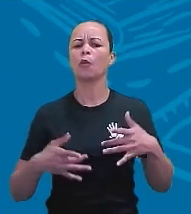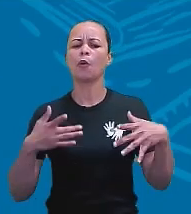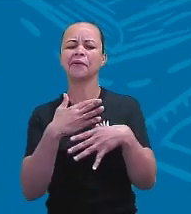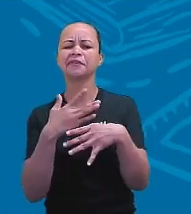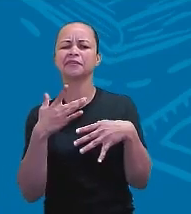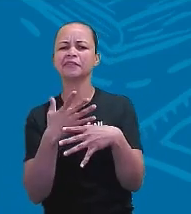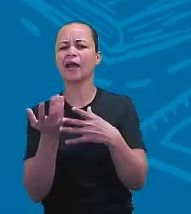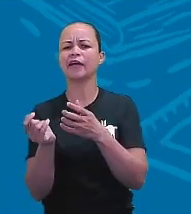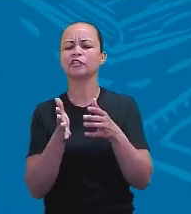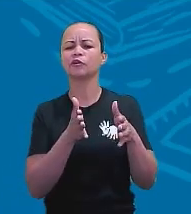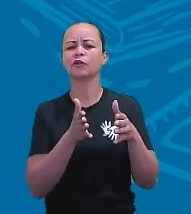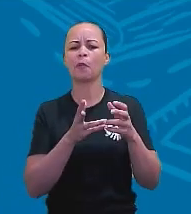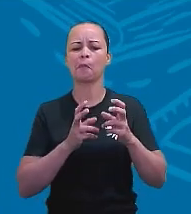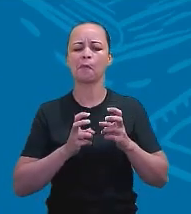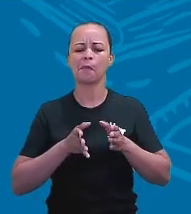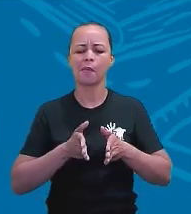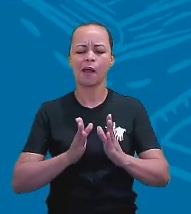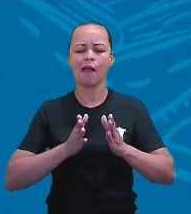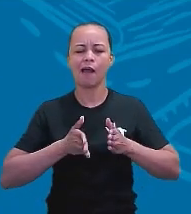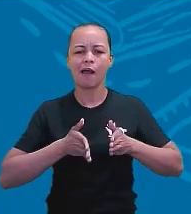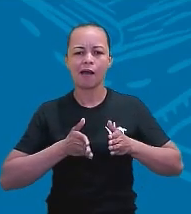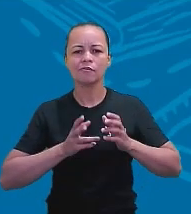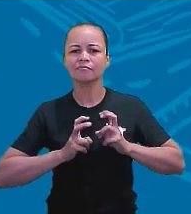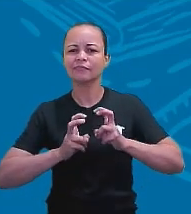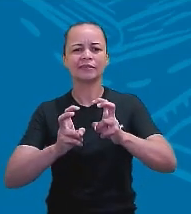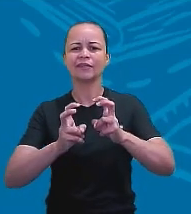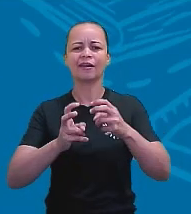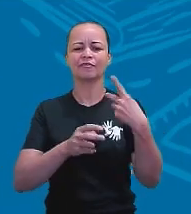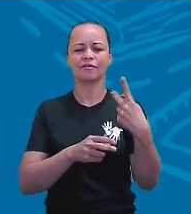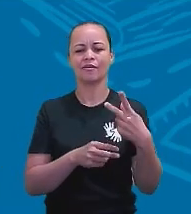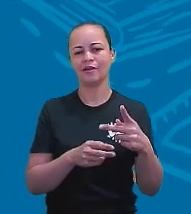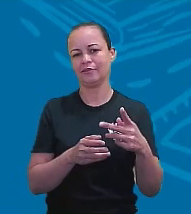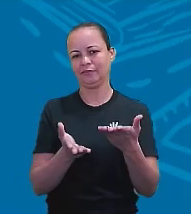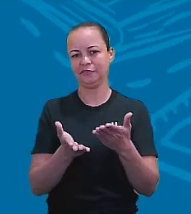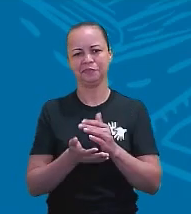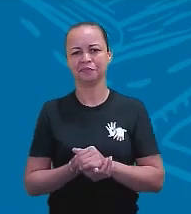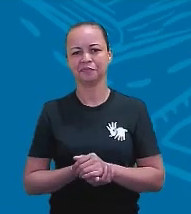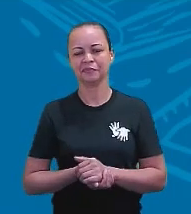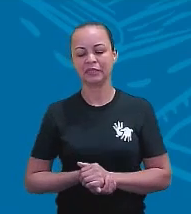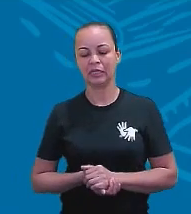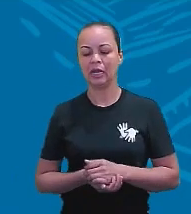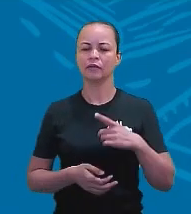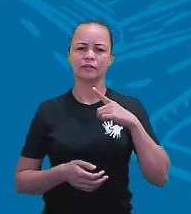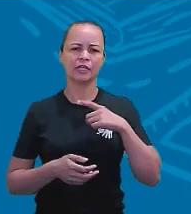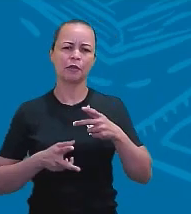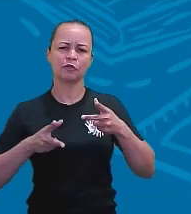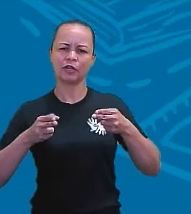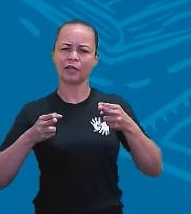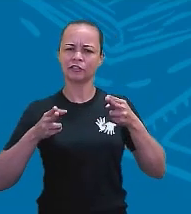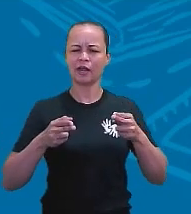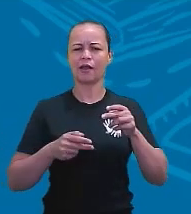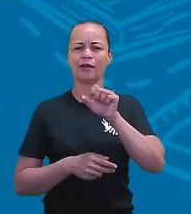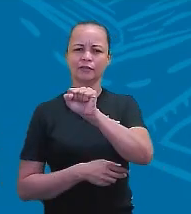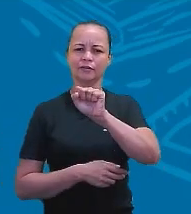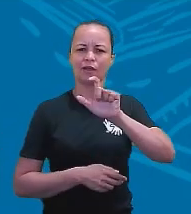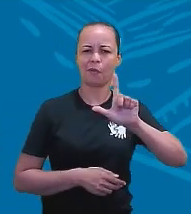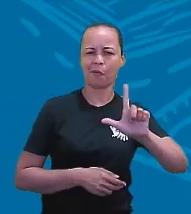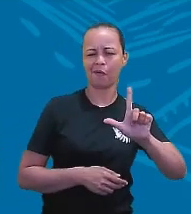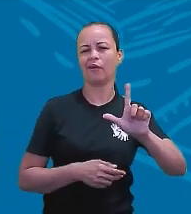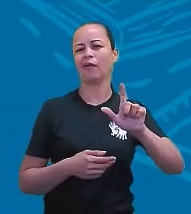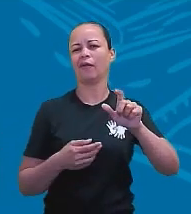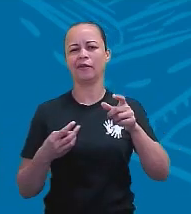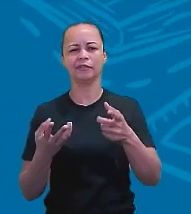qual passavam aí essas estradas? Então a gente tem aí Caxangá, São Lourenço da